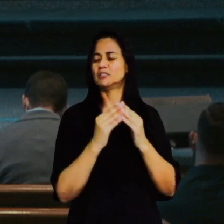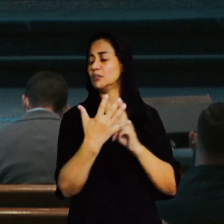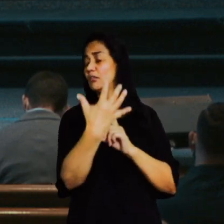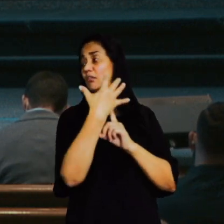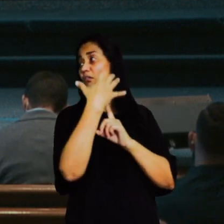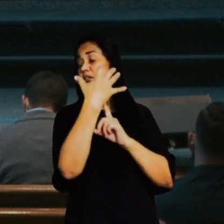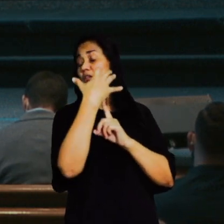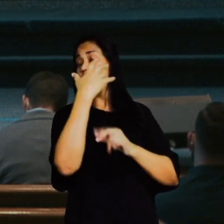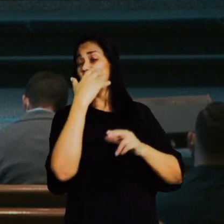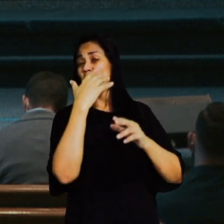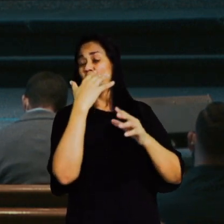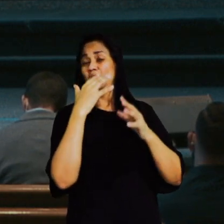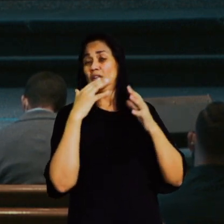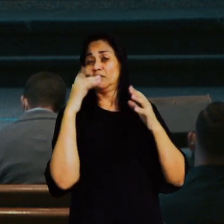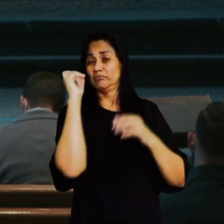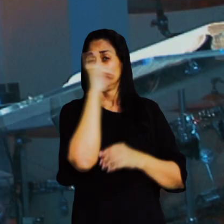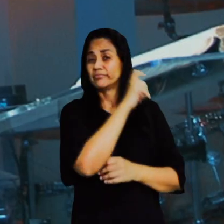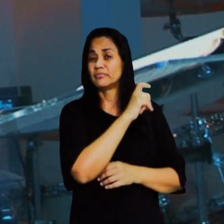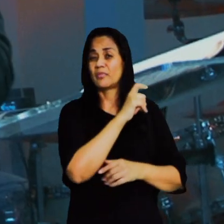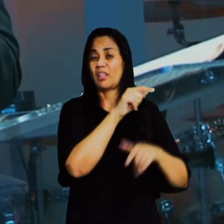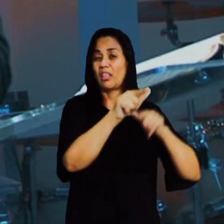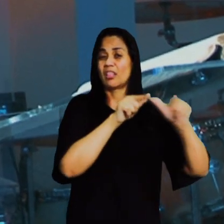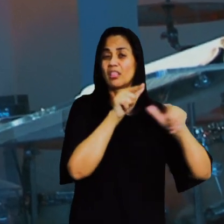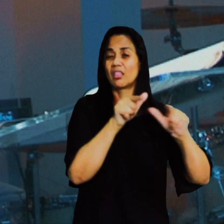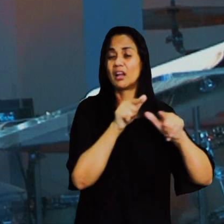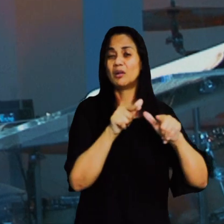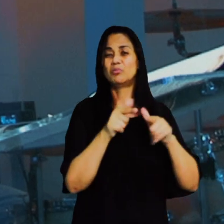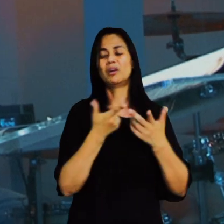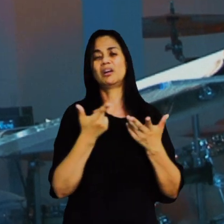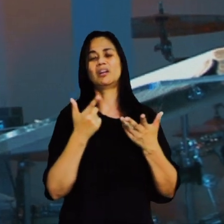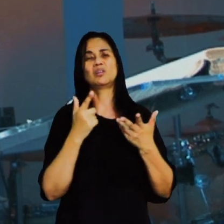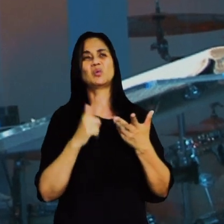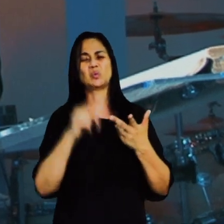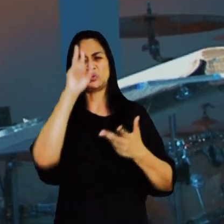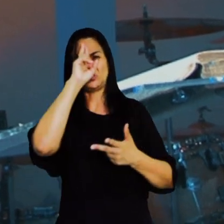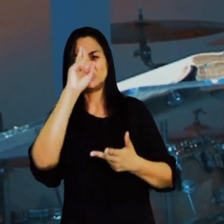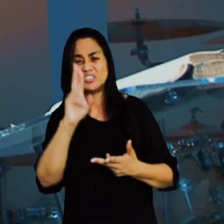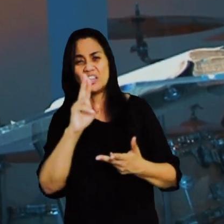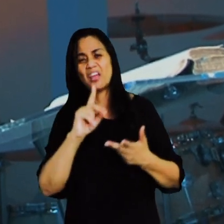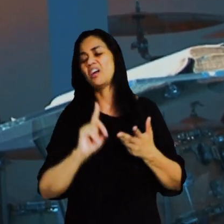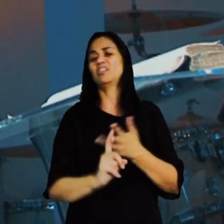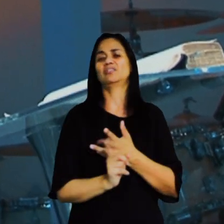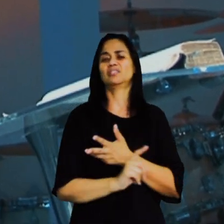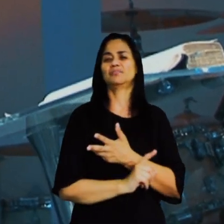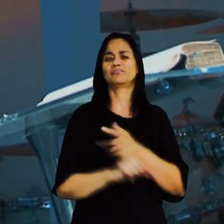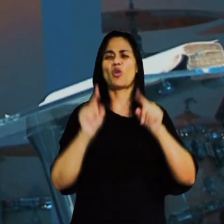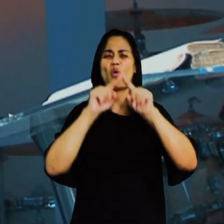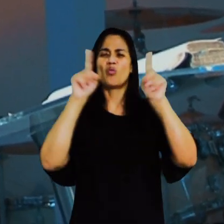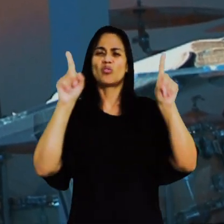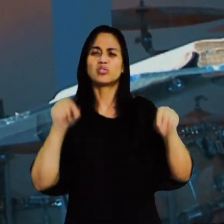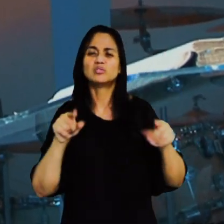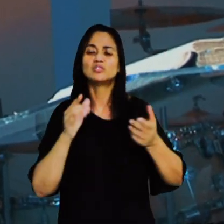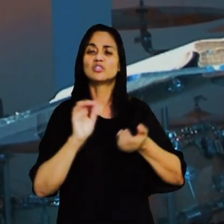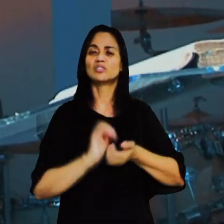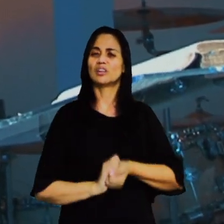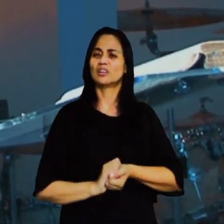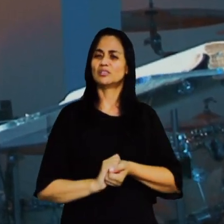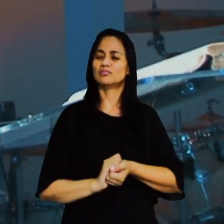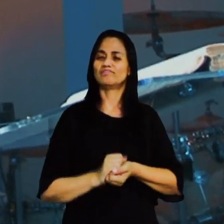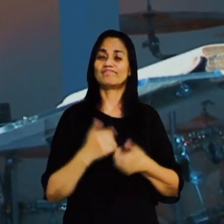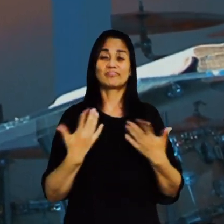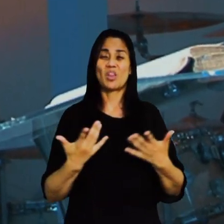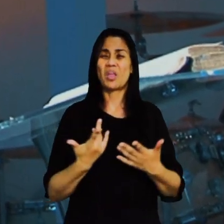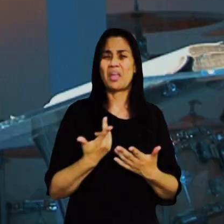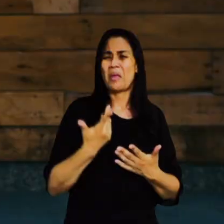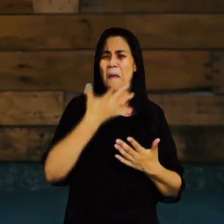é um trabalho, é um patrão, é um funcionário, é um coworker, é uma